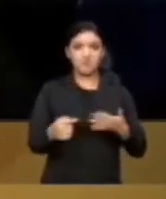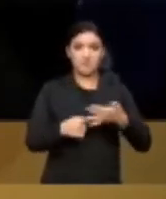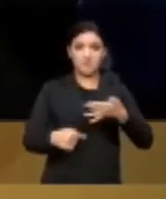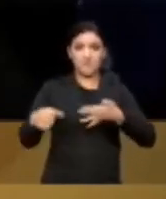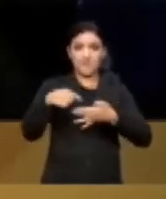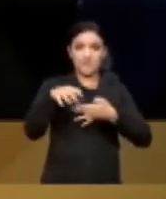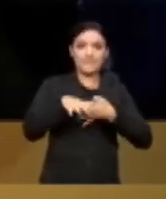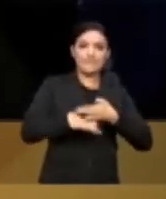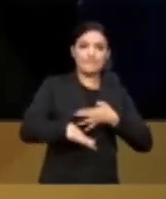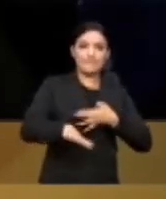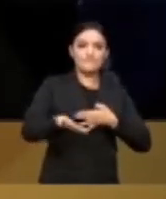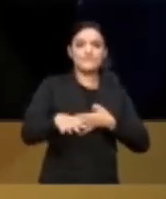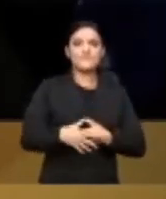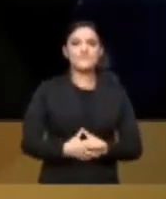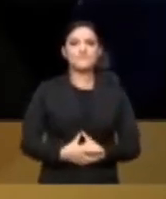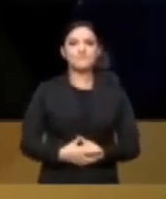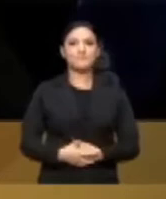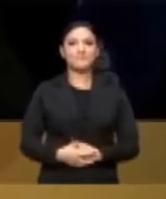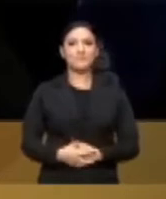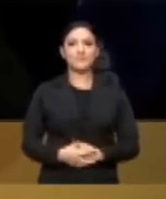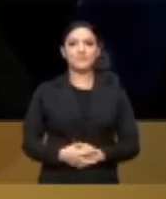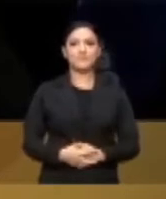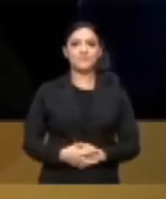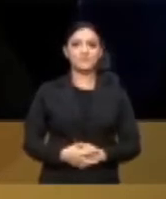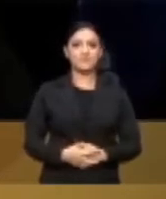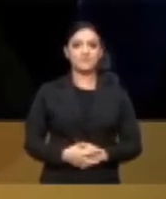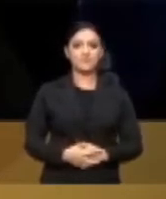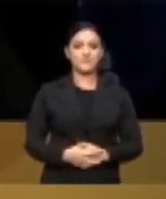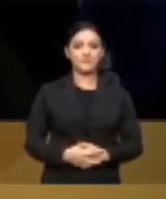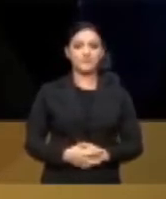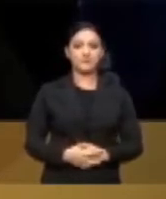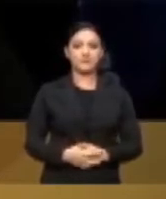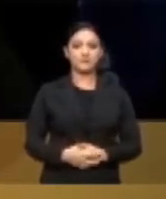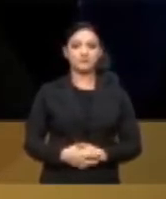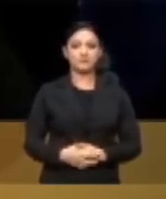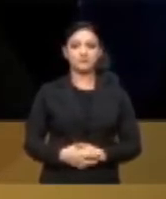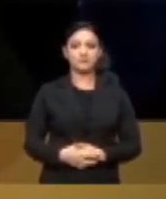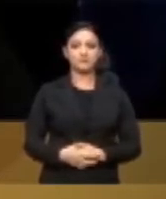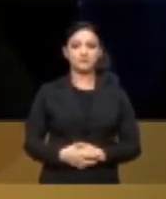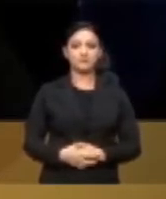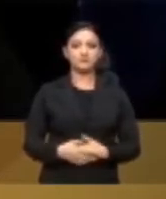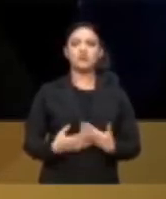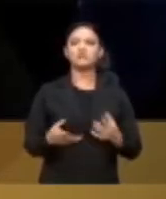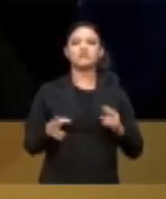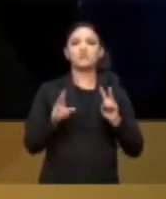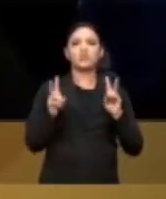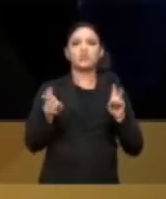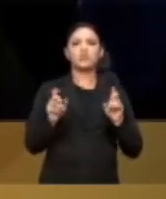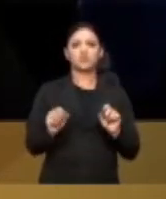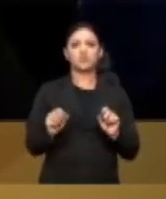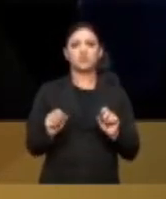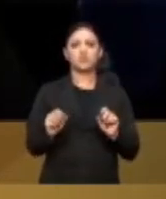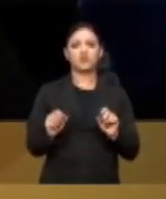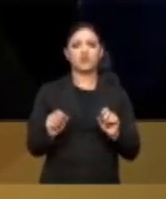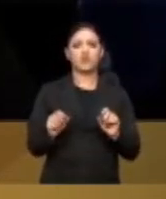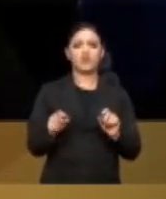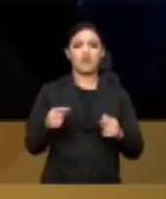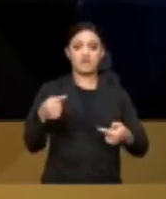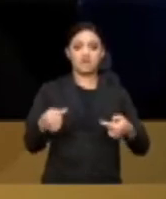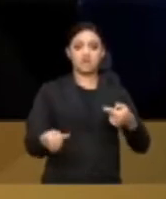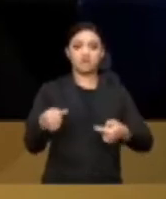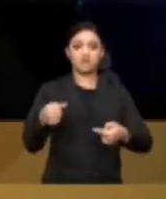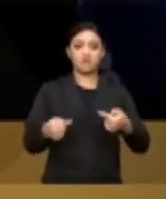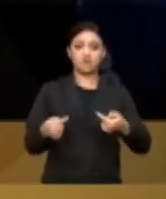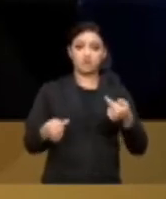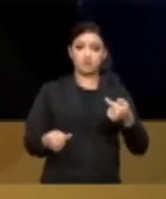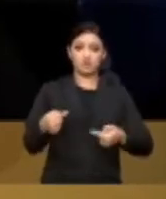repercussão geral versam os seguintes objetos: a discussão acerca